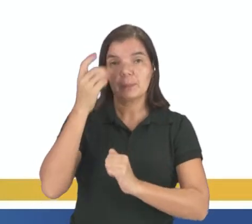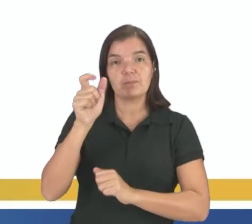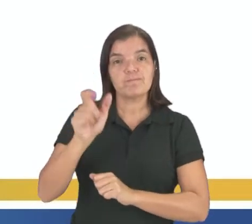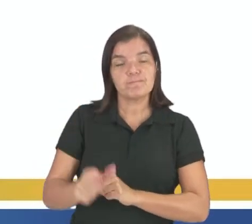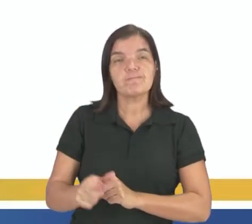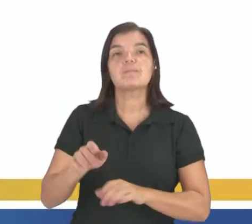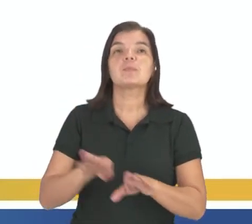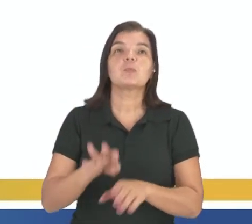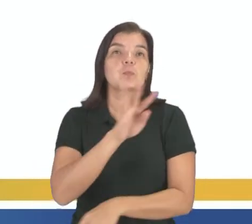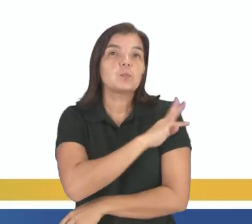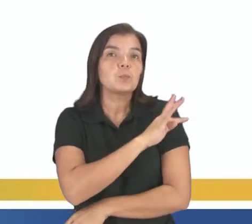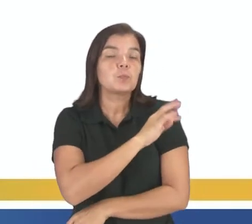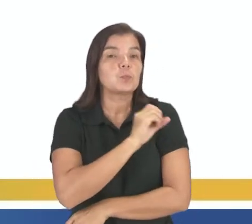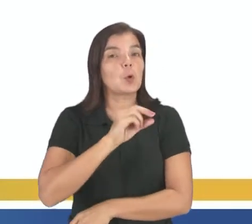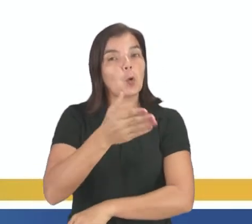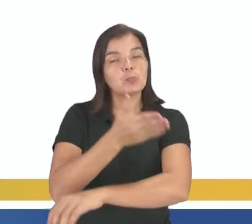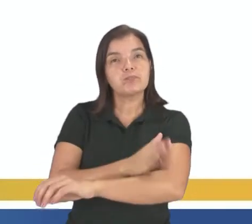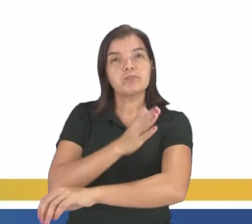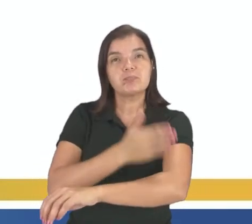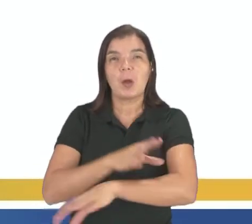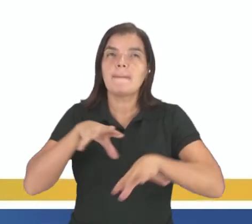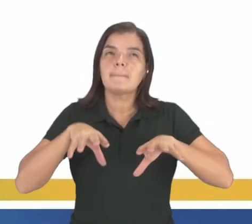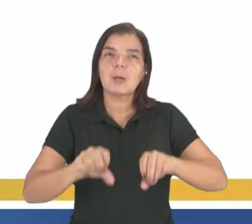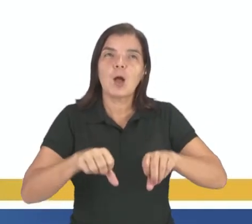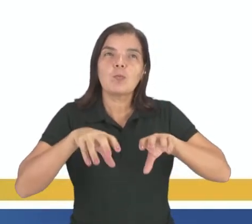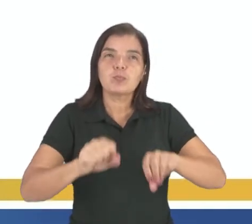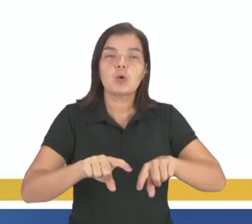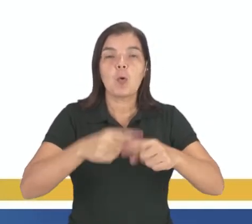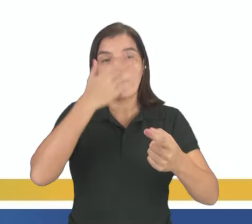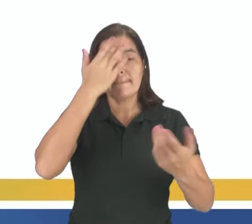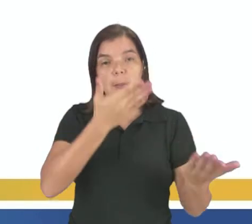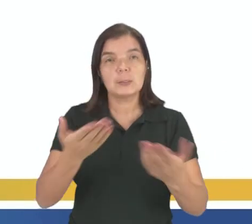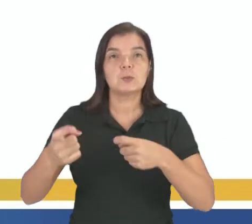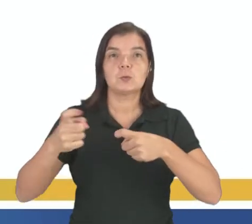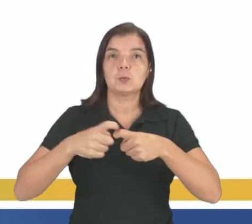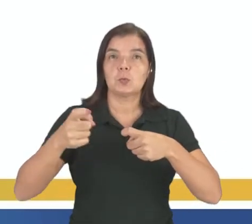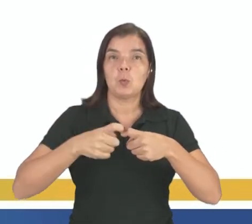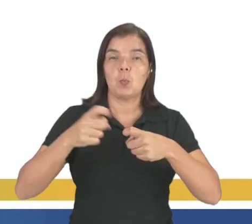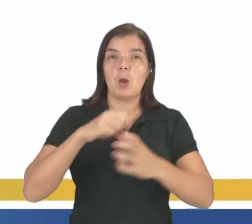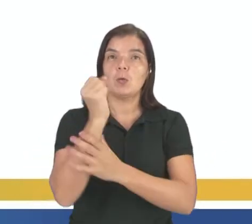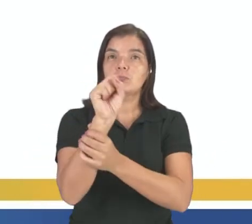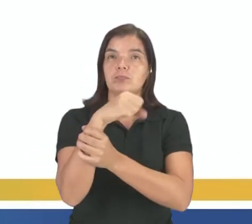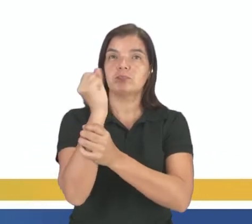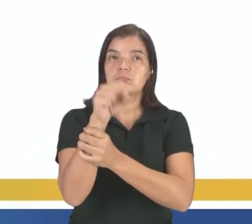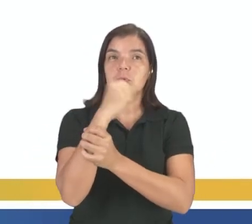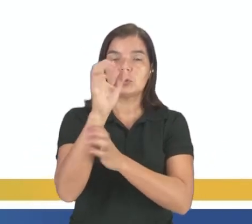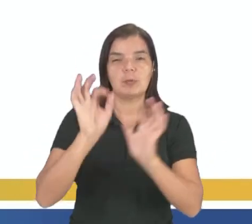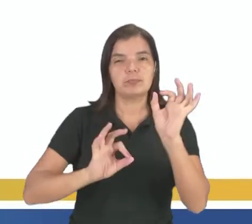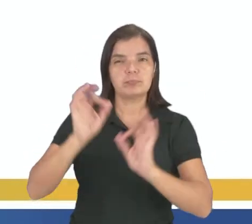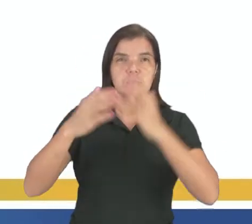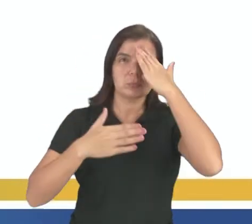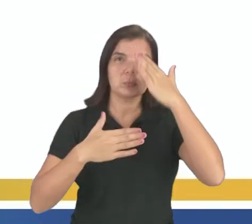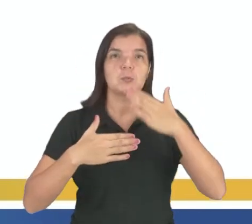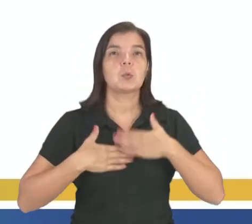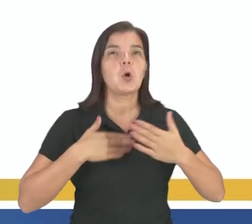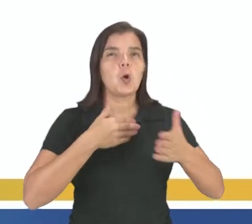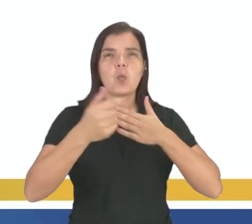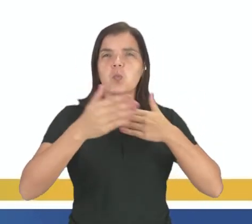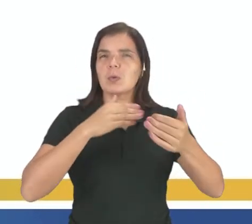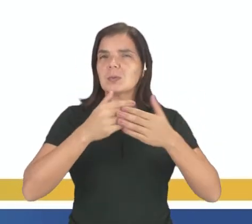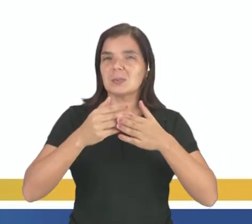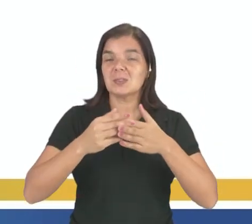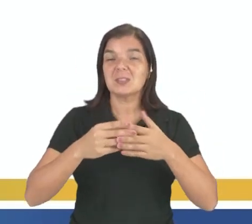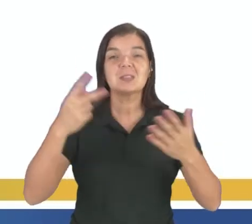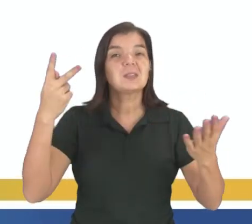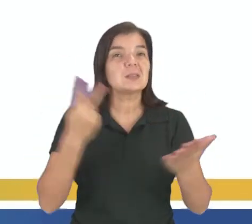pego ou treinadores massagistas ou atendentes médicos ou fisioterapeutas e preparadores físicos físico